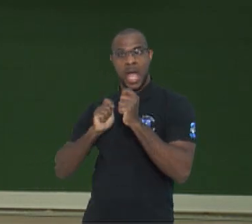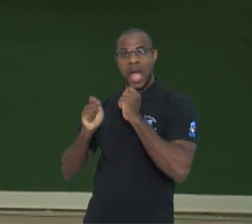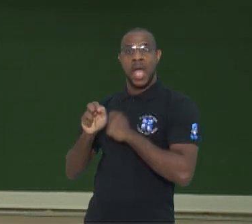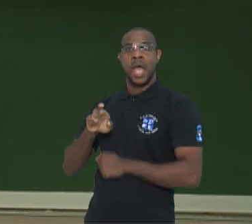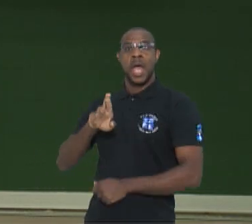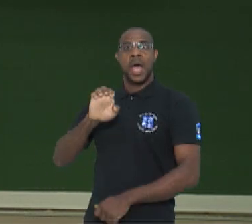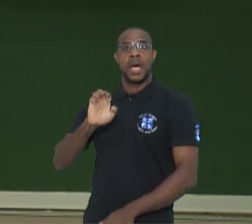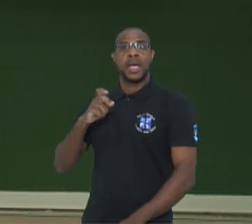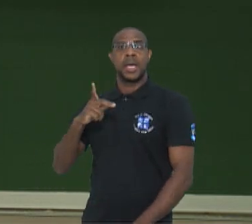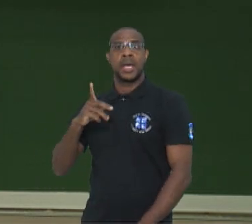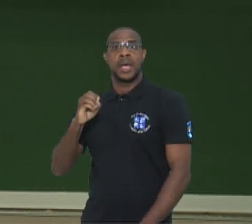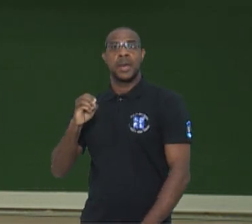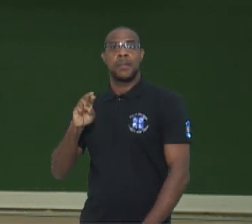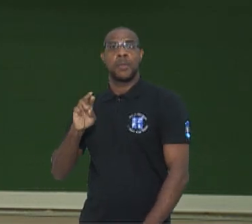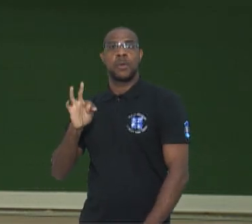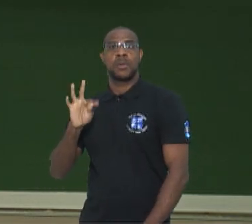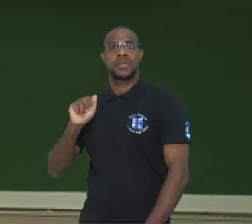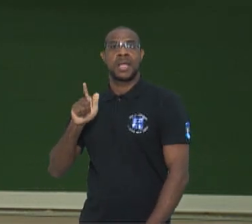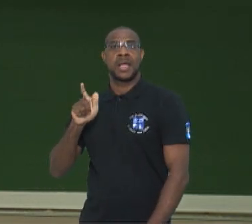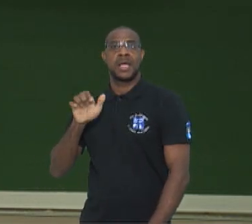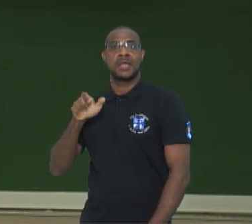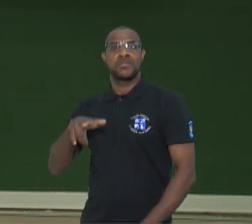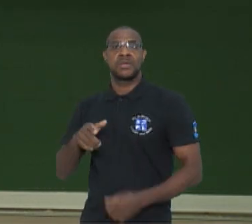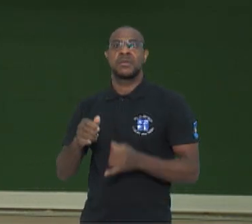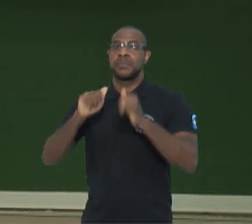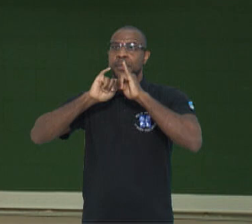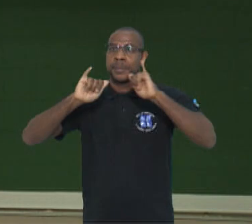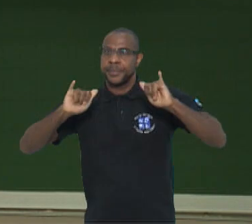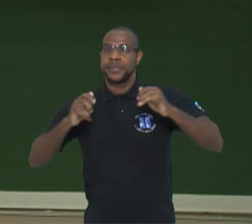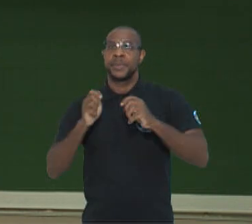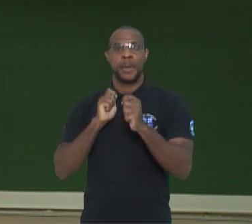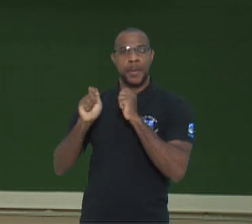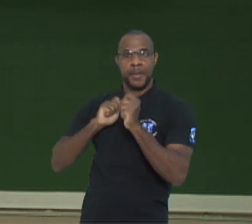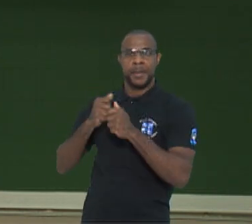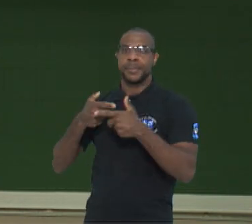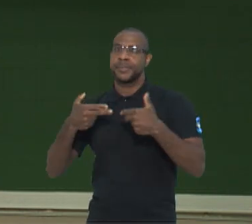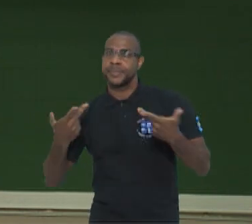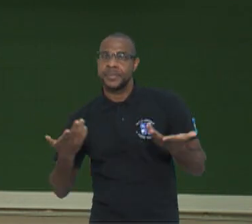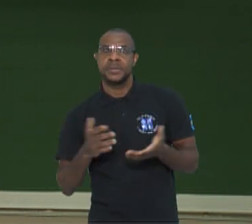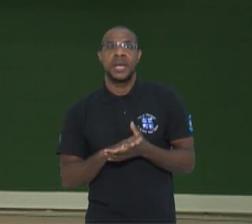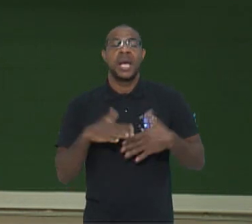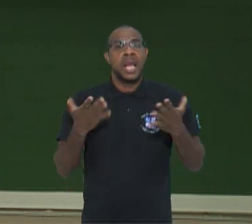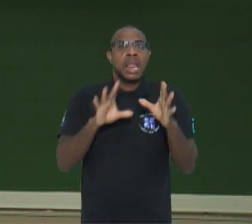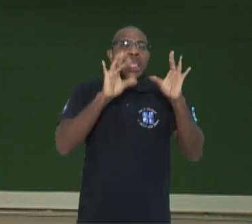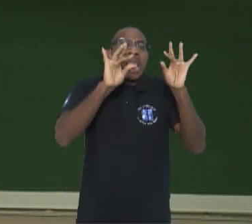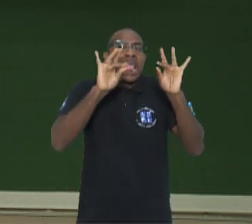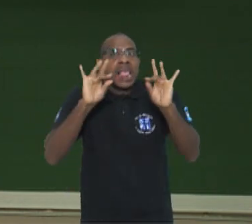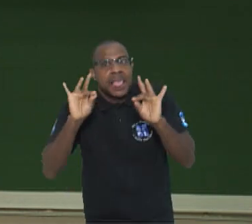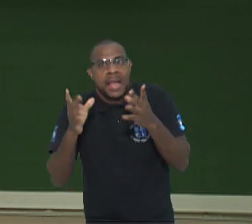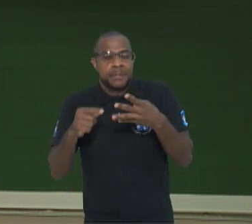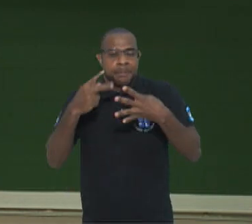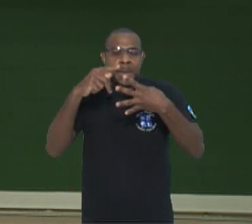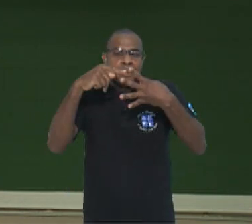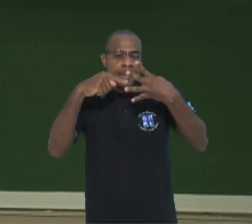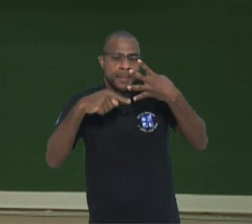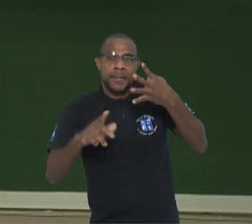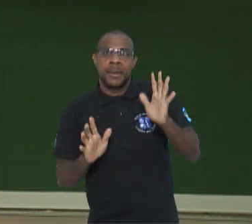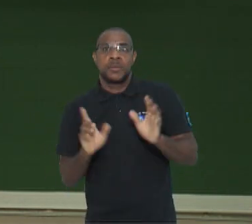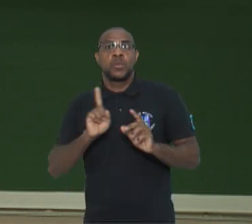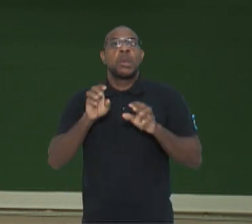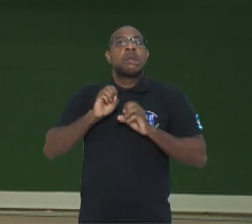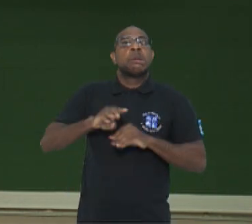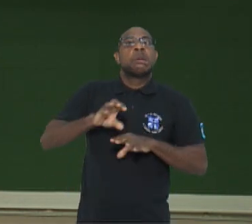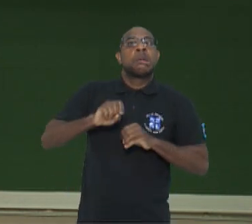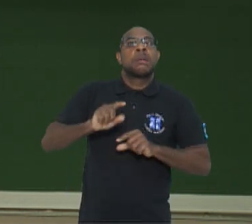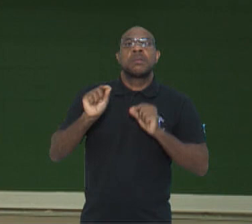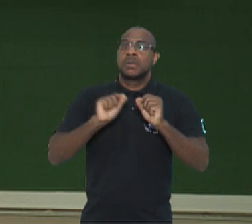a gente não vai mais focar tanto em cada detalhezinho, porque nós não estamos ensinando